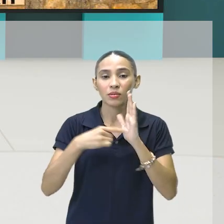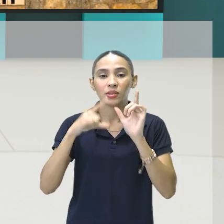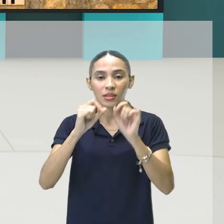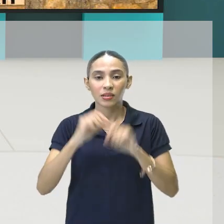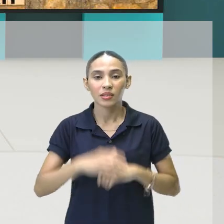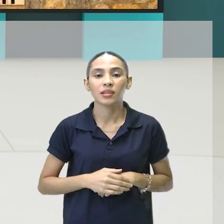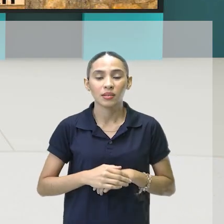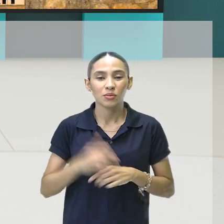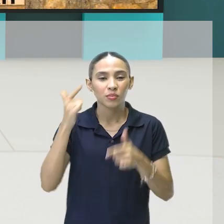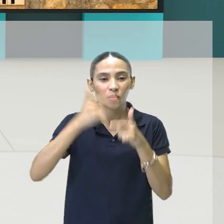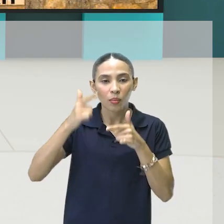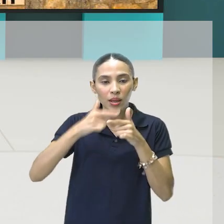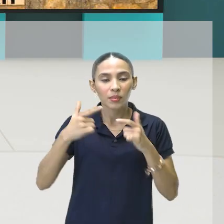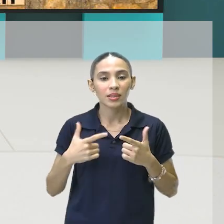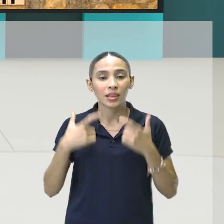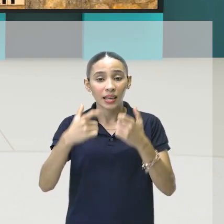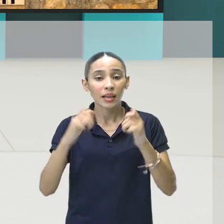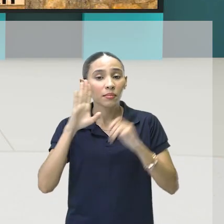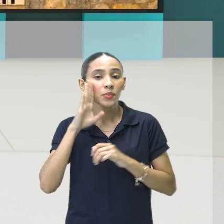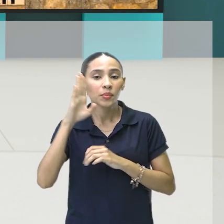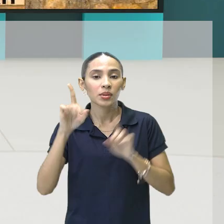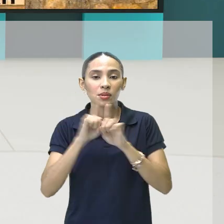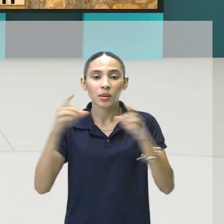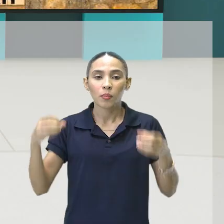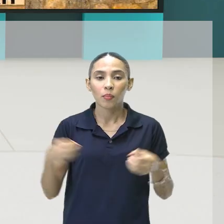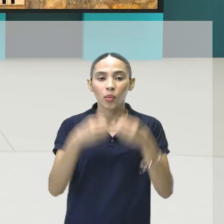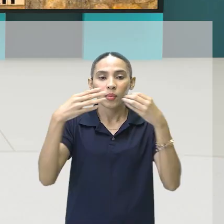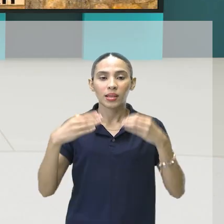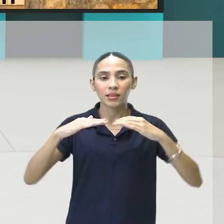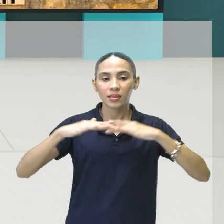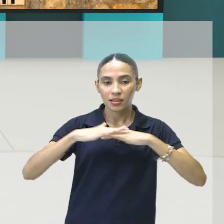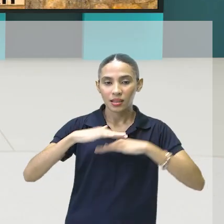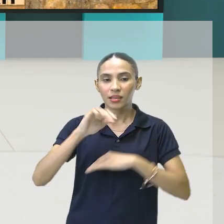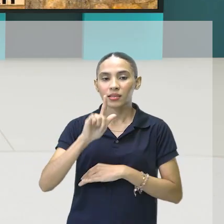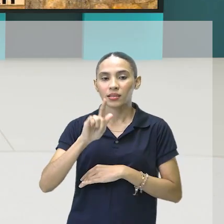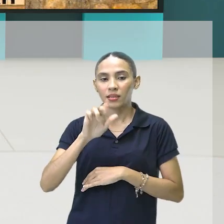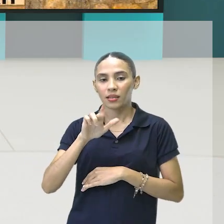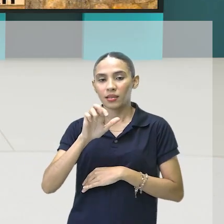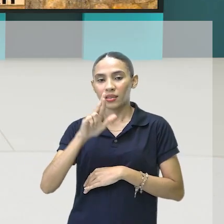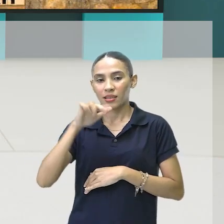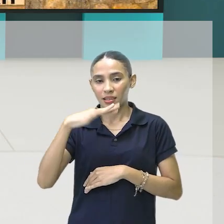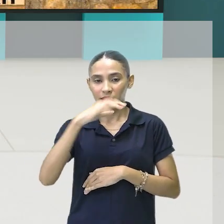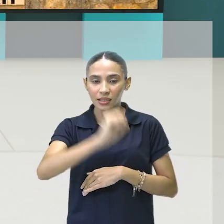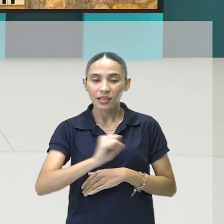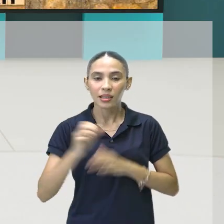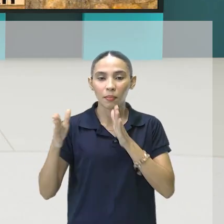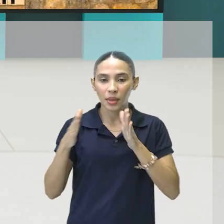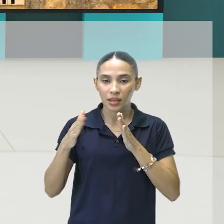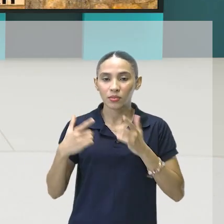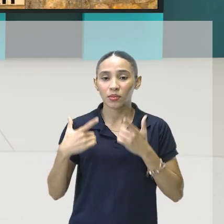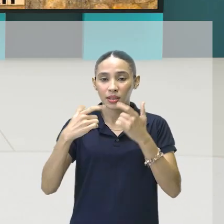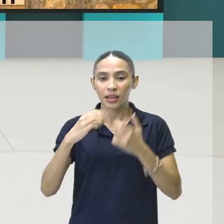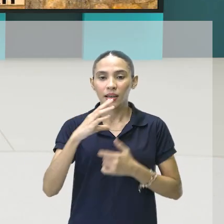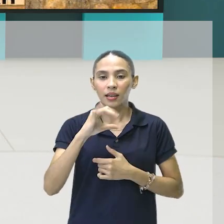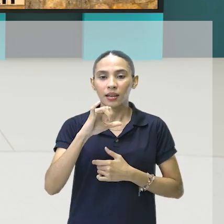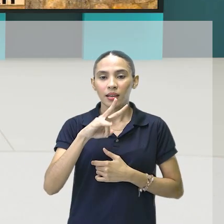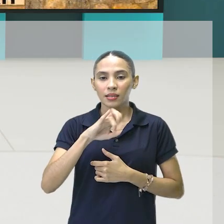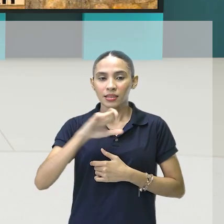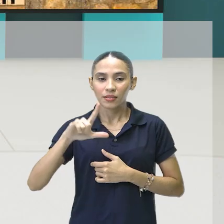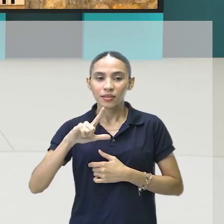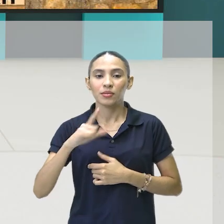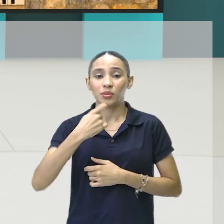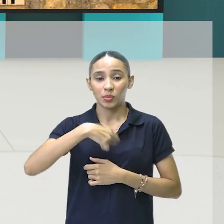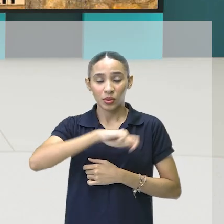os horrores da guerra, especificamente o bombardeio da cidade de Guernica durante a Guerra Civil Espanhola. É